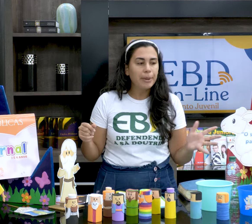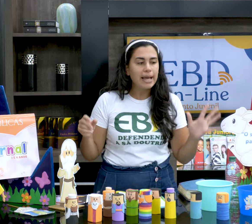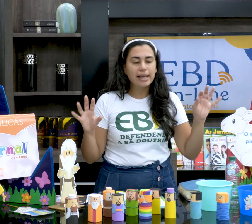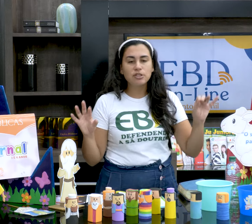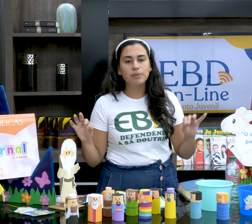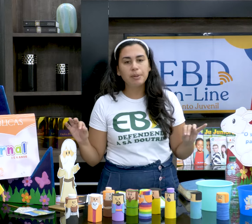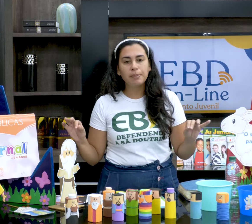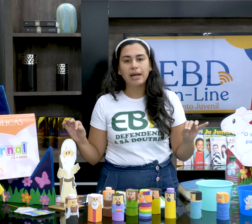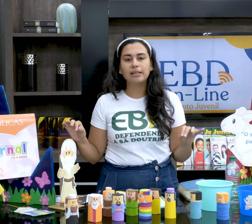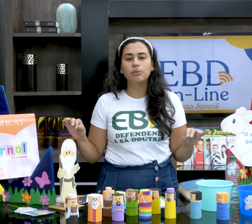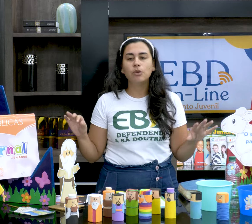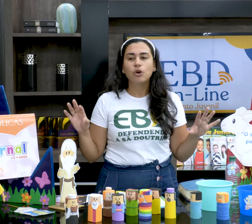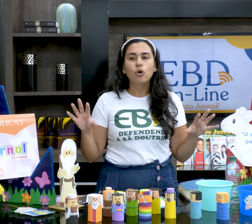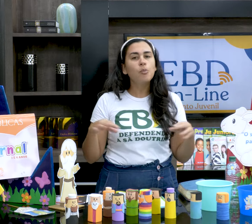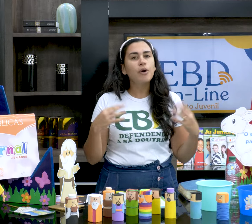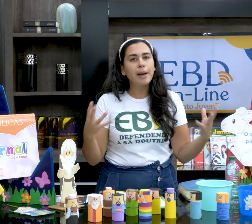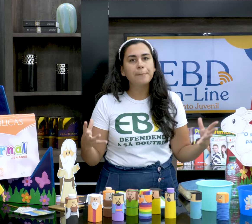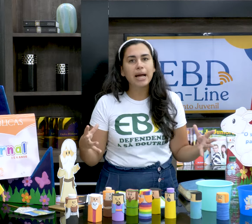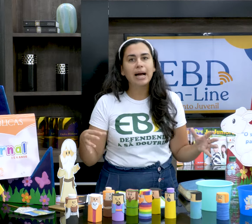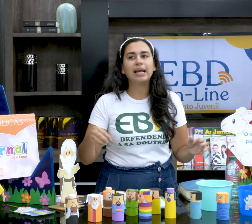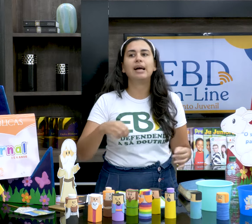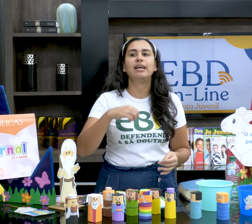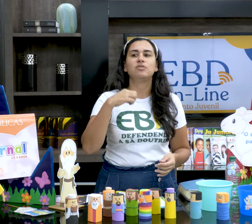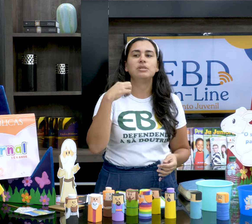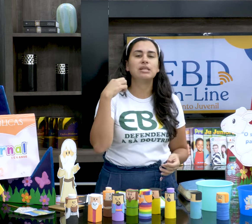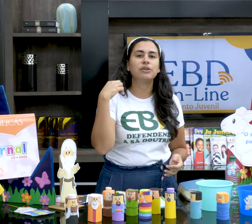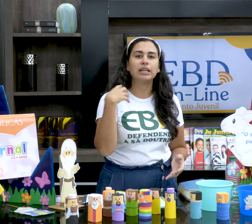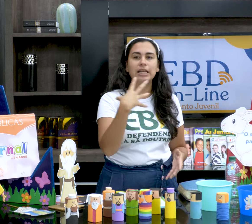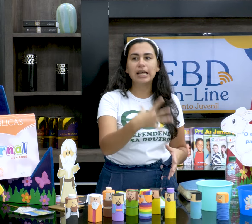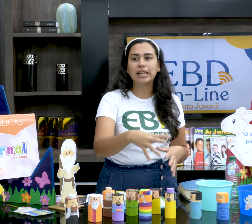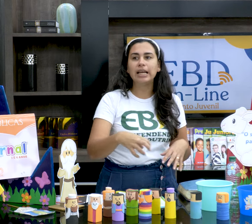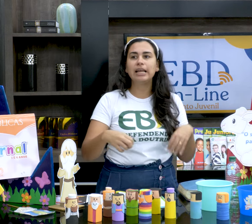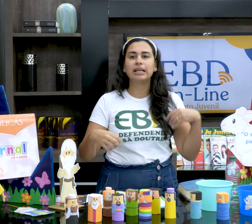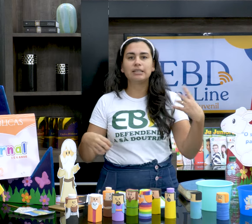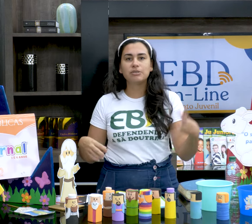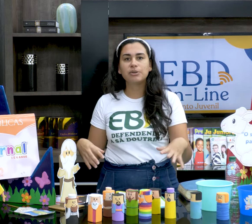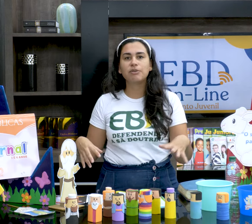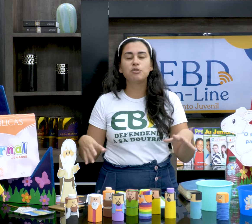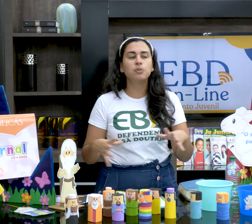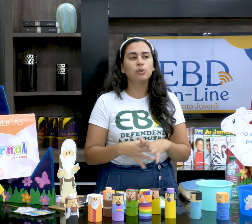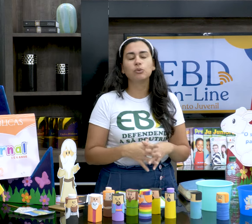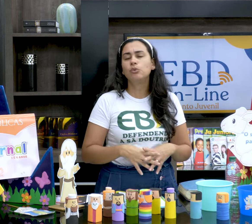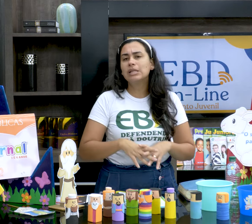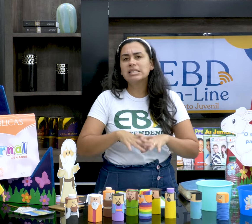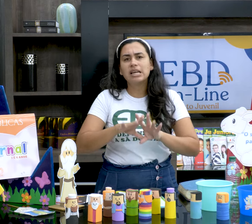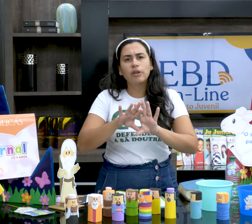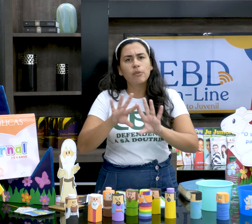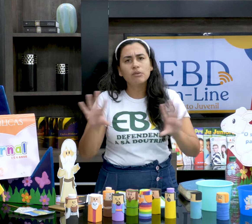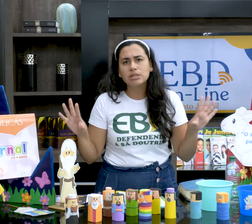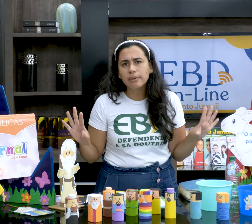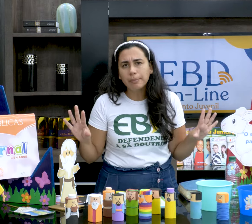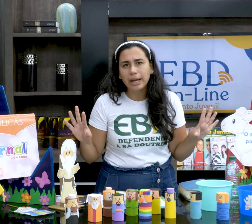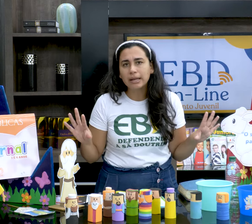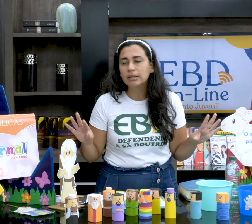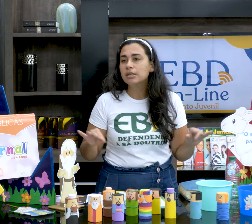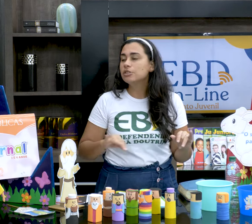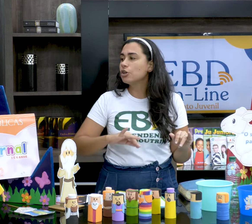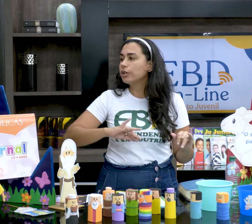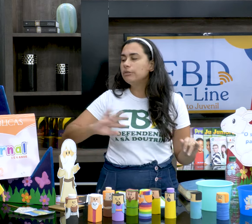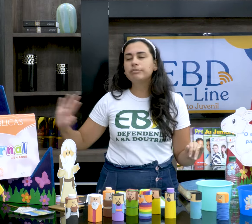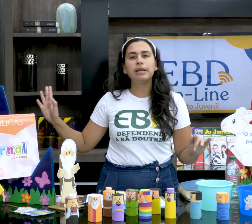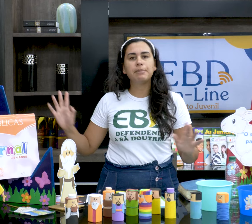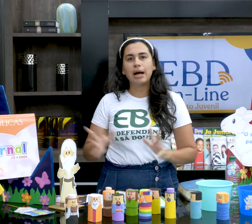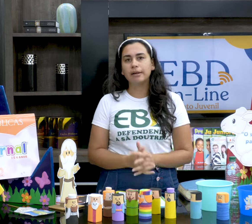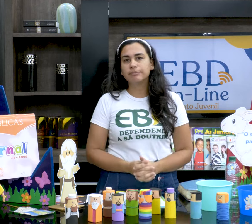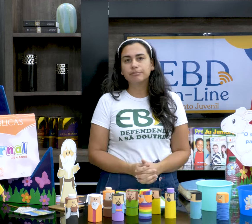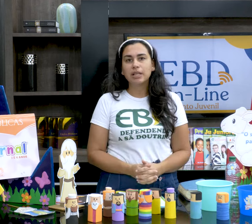já foram à praia? Quem já foi para a praia? Então, como é a praia? Aí eles vão dizendo, né, que tem areia, que tem não sei o que. Eu fiz, pronto, o deserto é igualzinho à praia, só